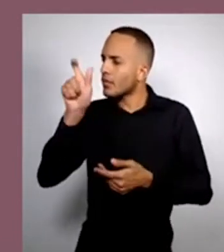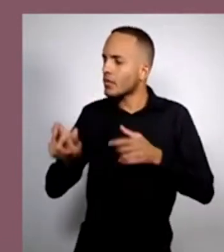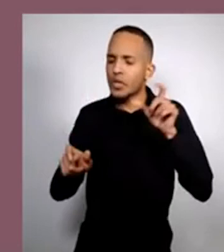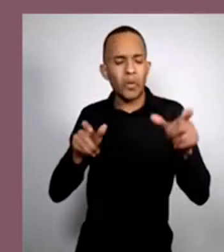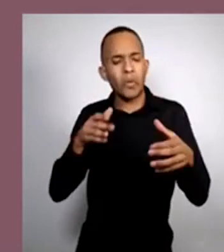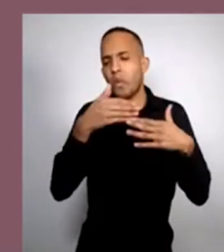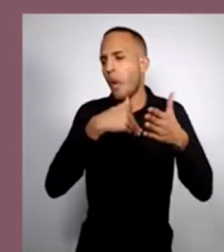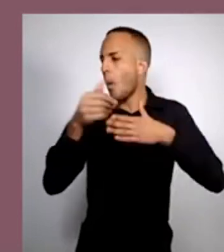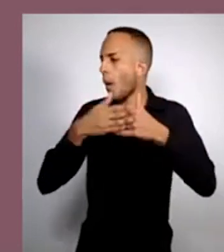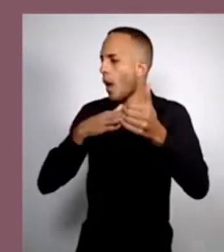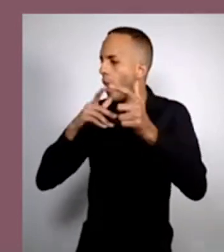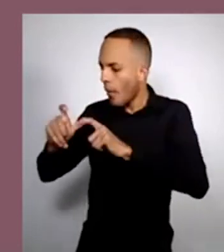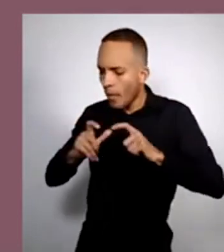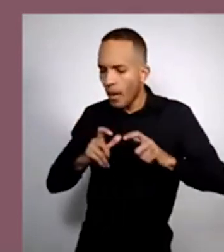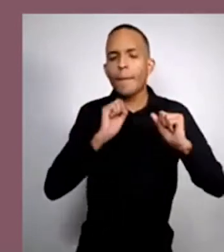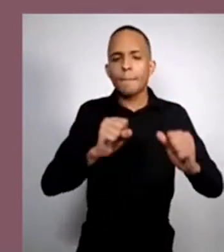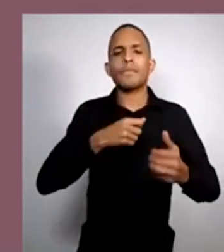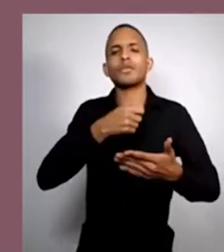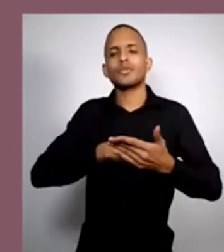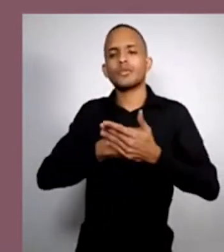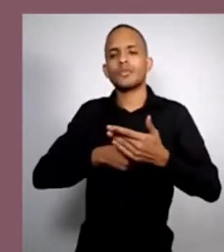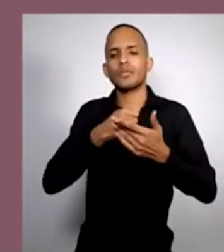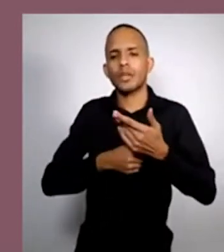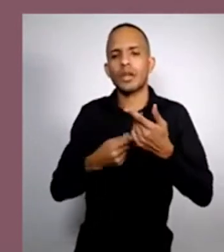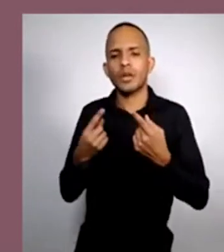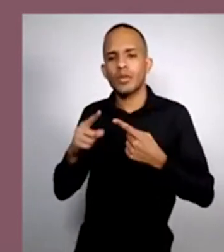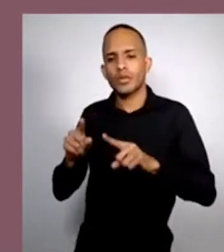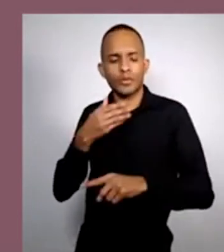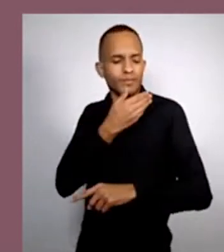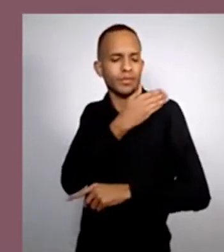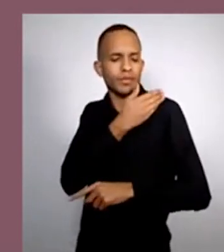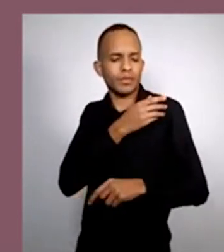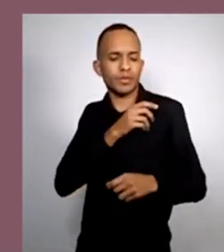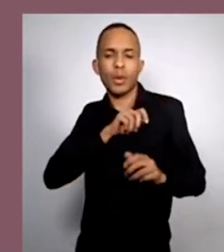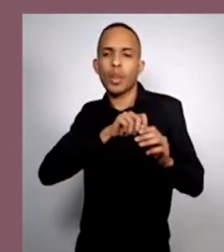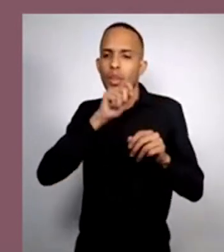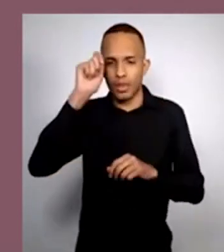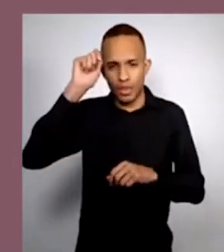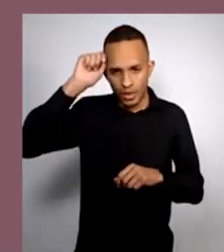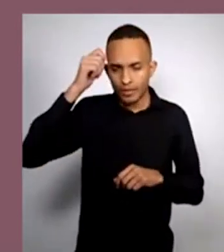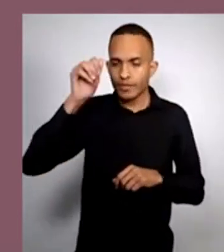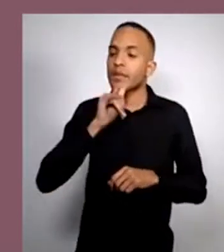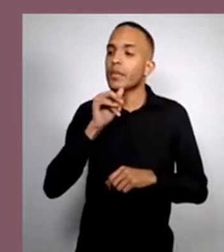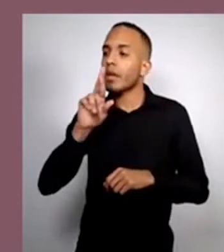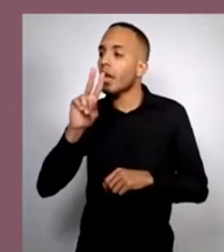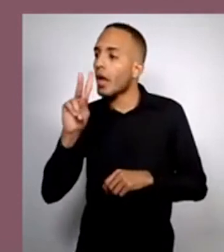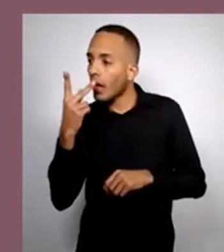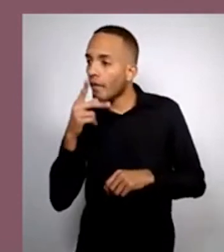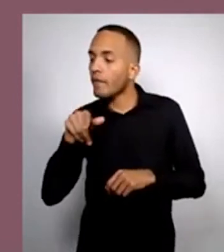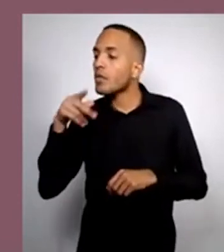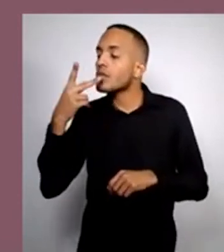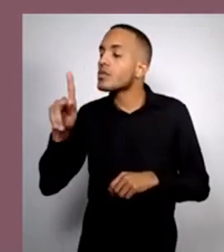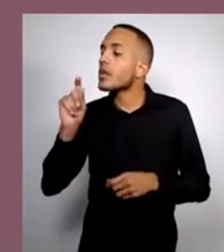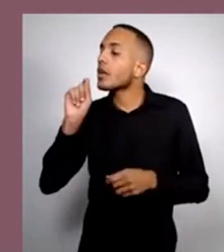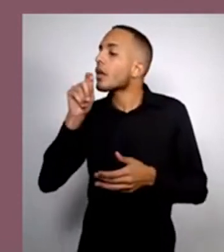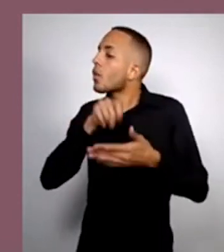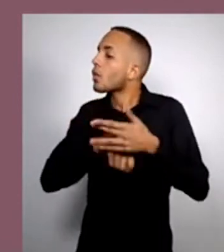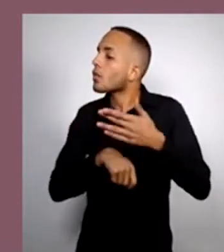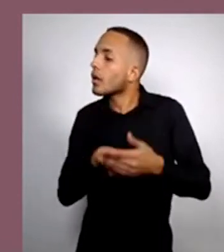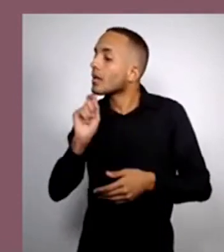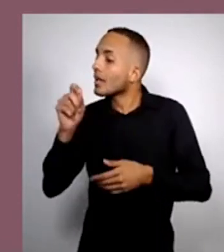neste momento, pode fazer pela luta antirracista, né? Se você é RH de uma empresa, quem que você contrata? Quem são